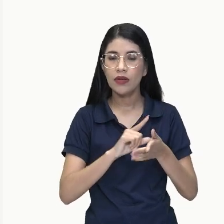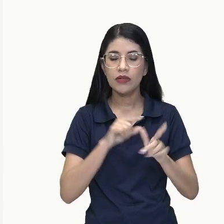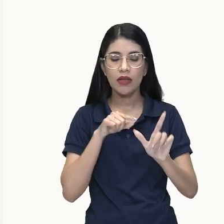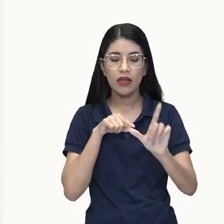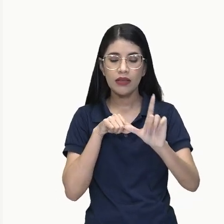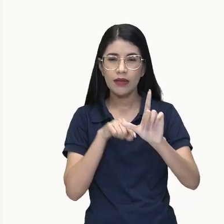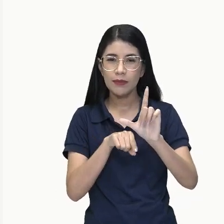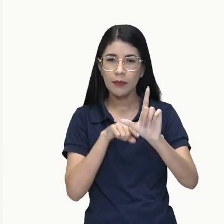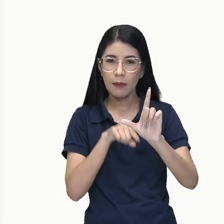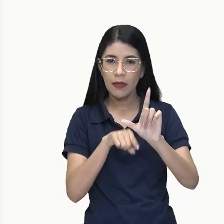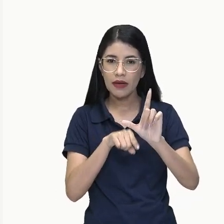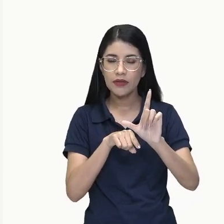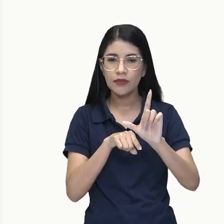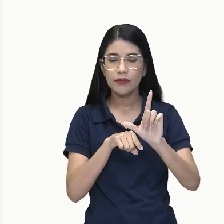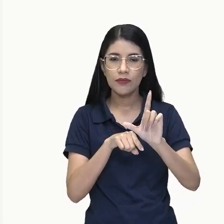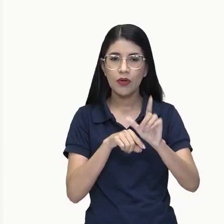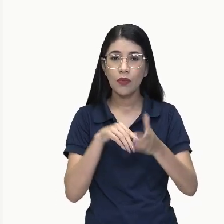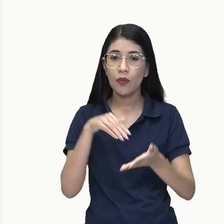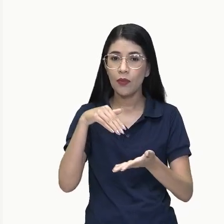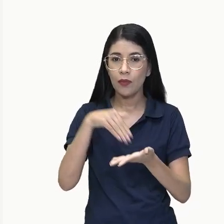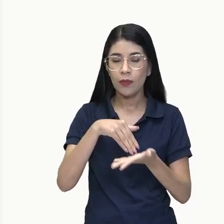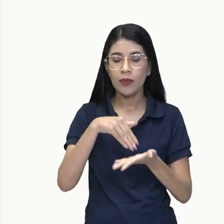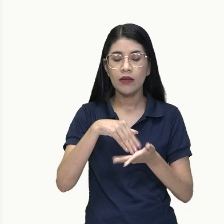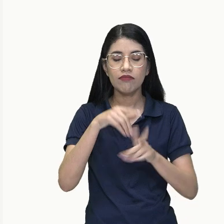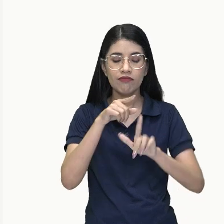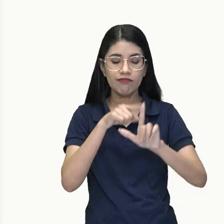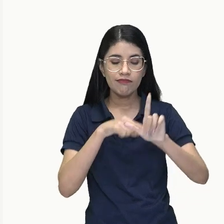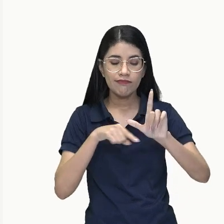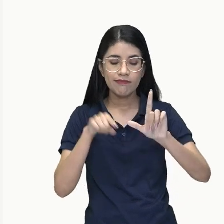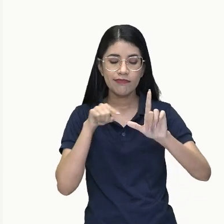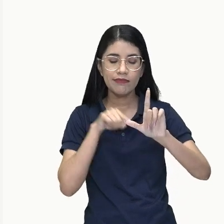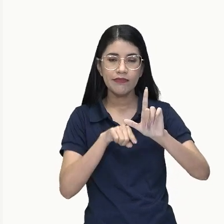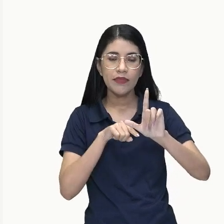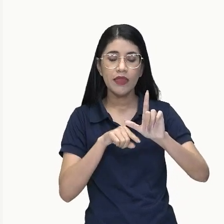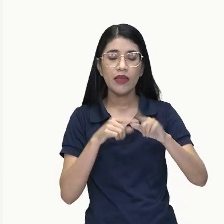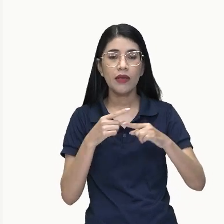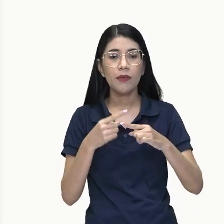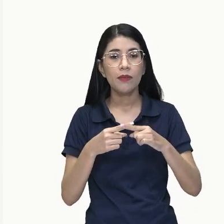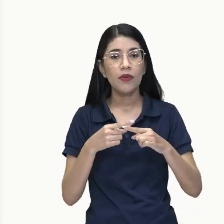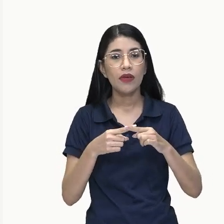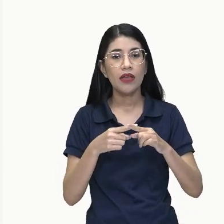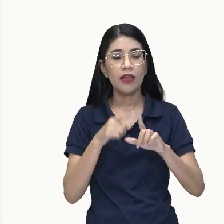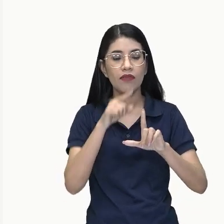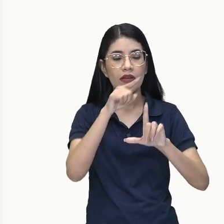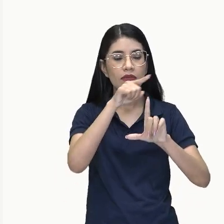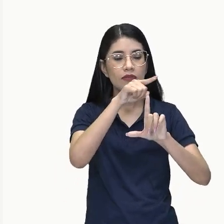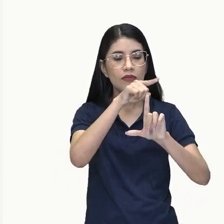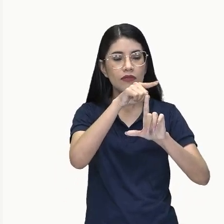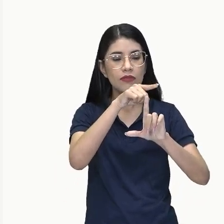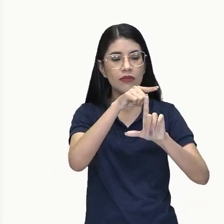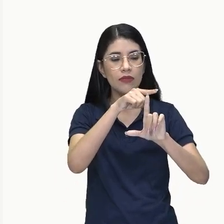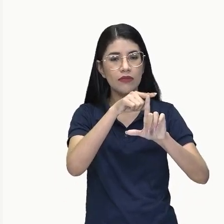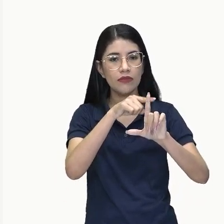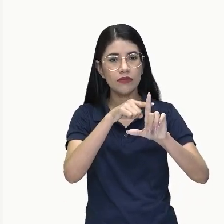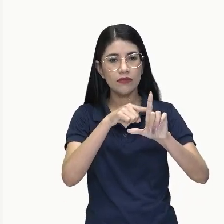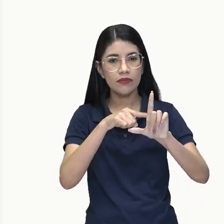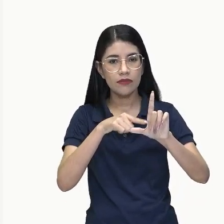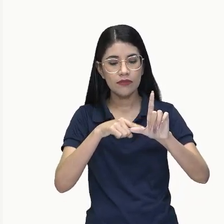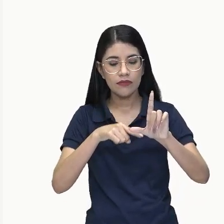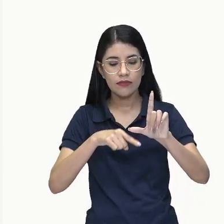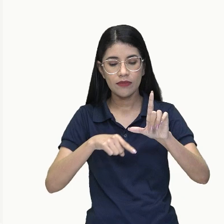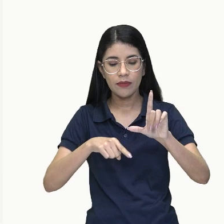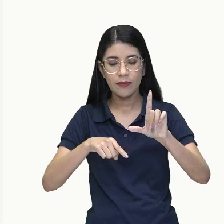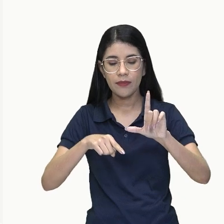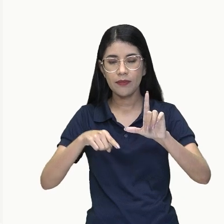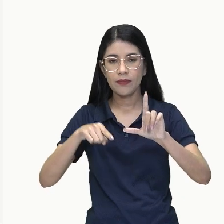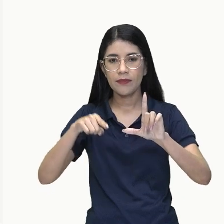para baixo, tá? Porque nesse caso aqui, a parábola, ela começou a descer, ó. Desceu,